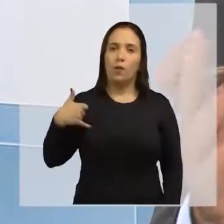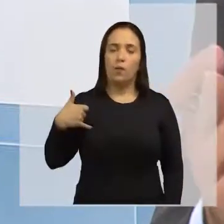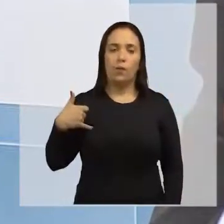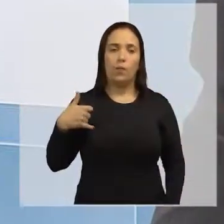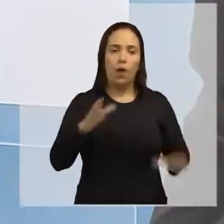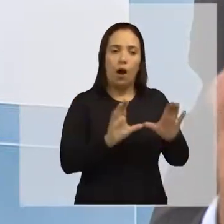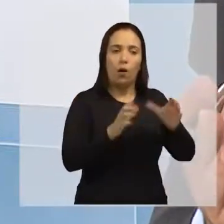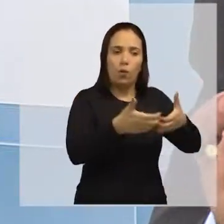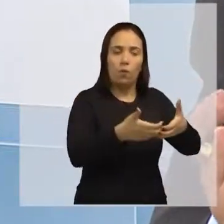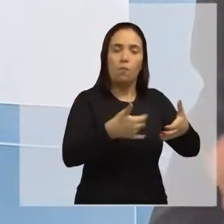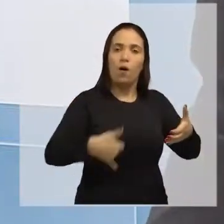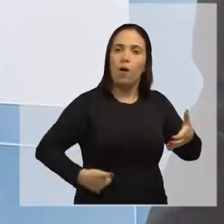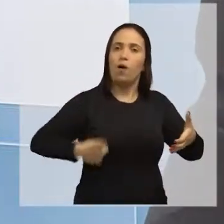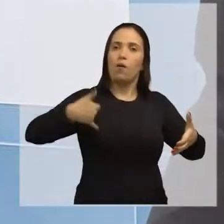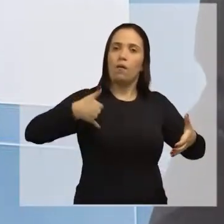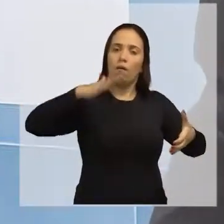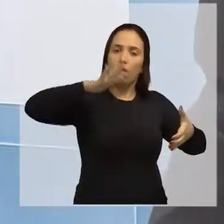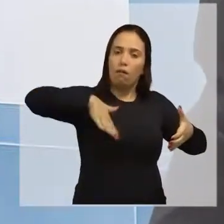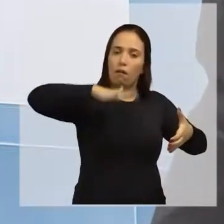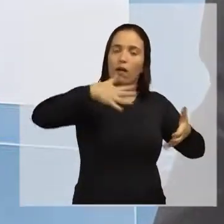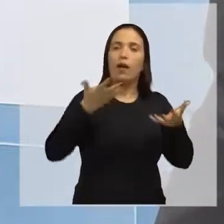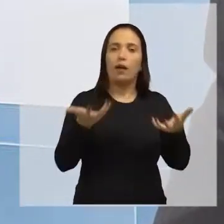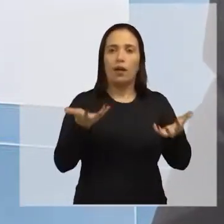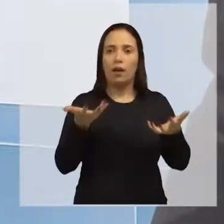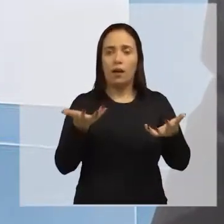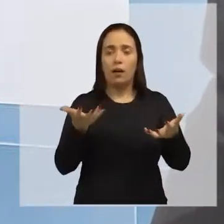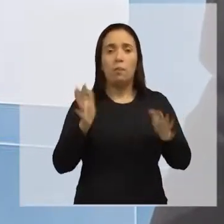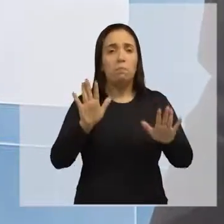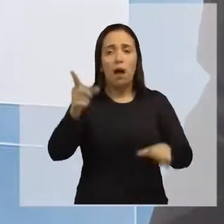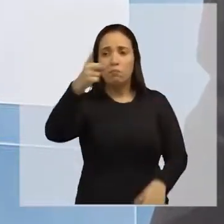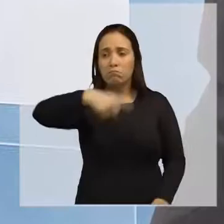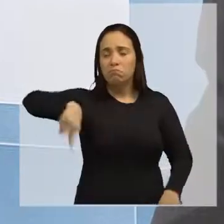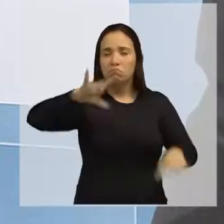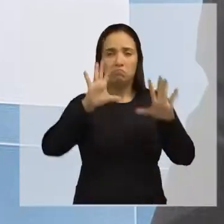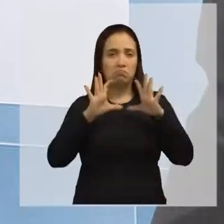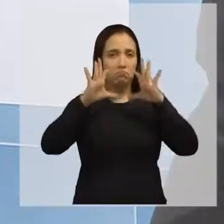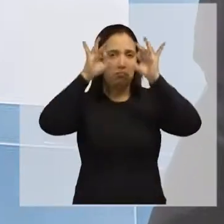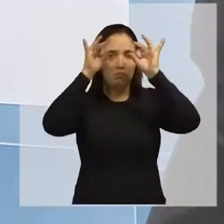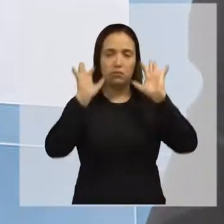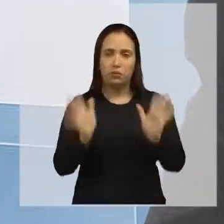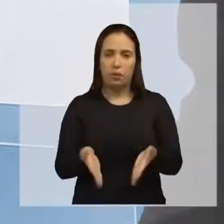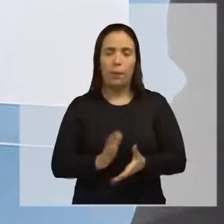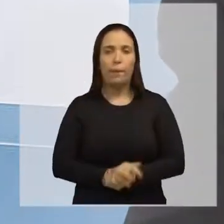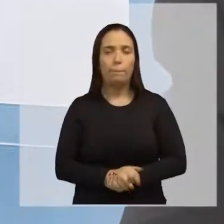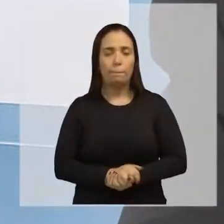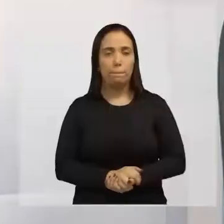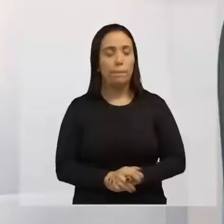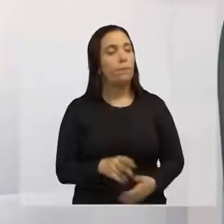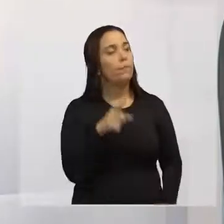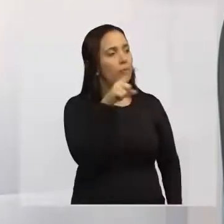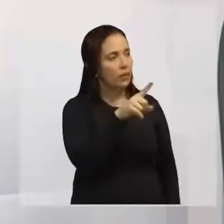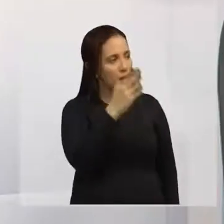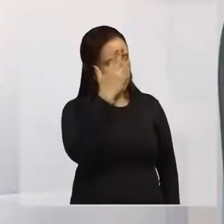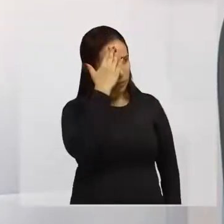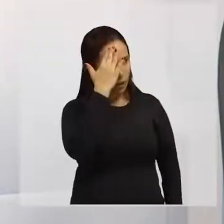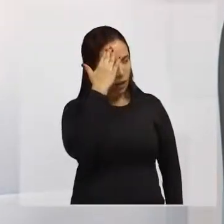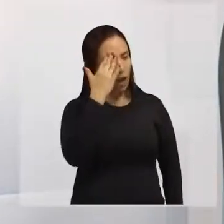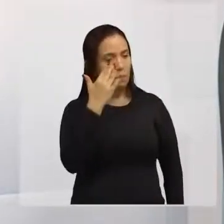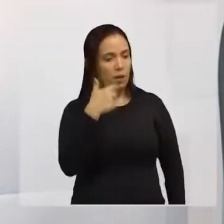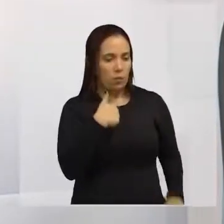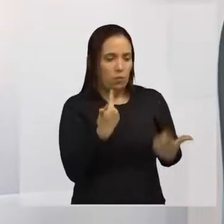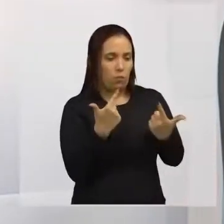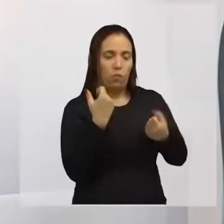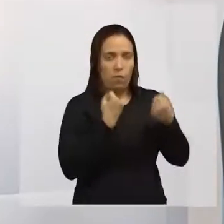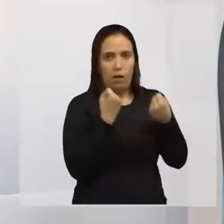nossas cores. Esse papo furado já foi usado muitas vezes, mas parece que o povo brasileiro não cai mais nisso, não, né? Cara, Frederico, você sabe que eu não dirijo, não tenho